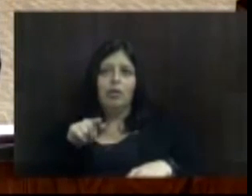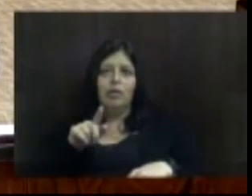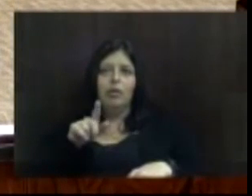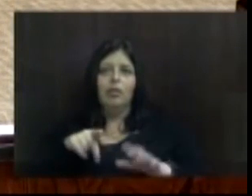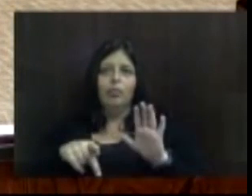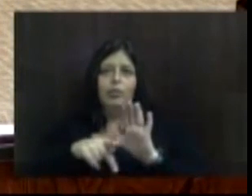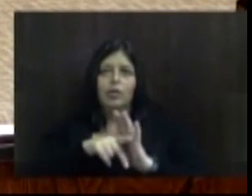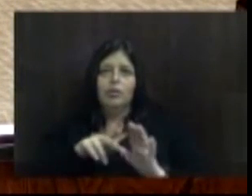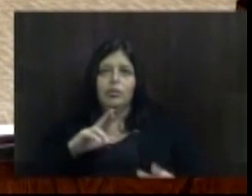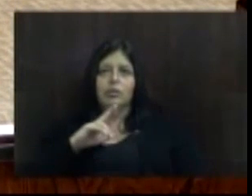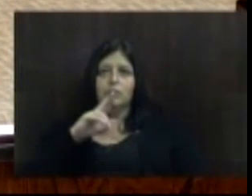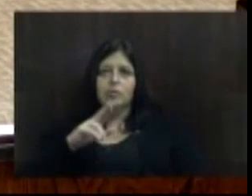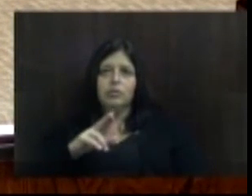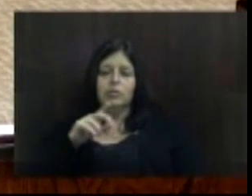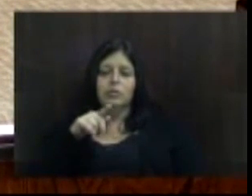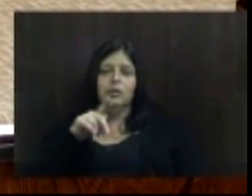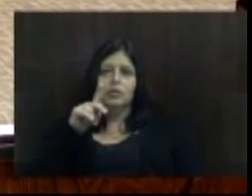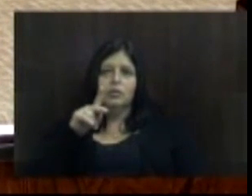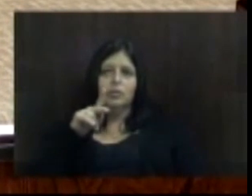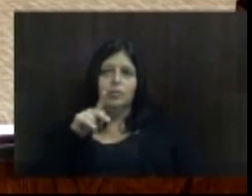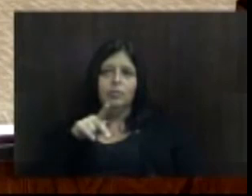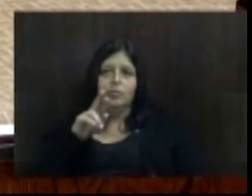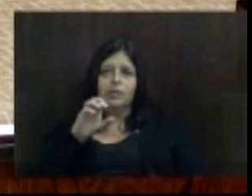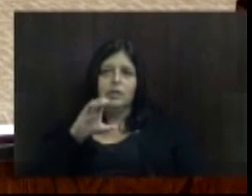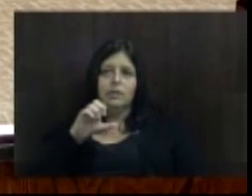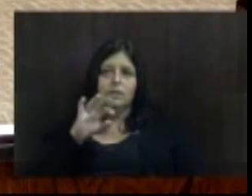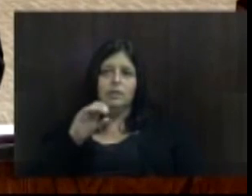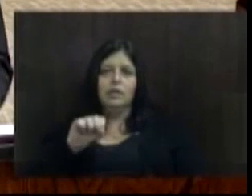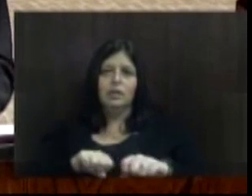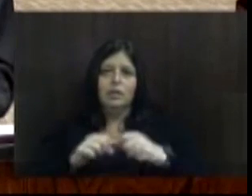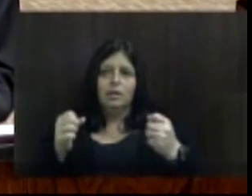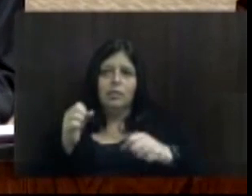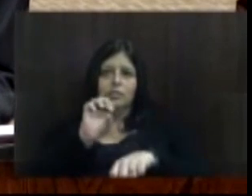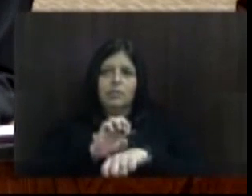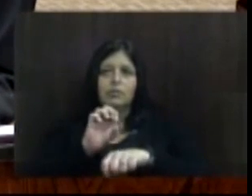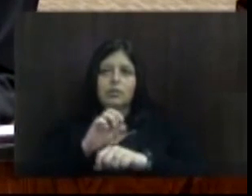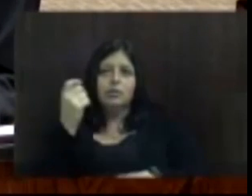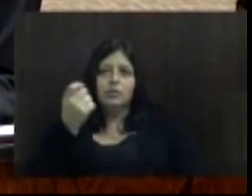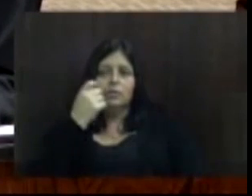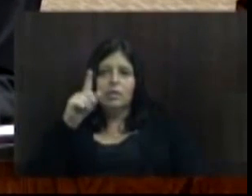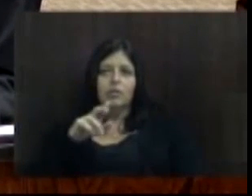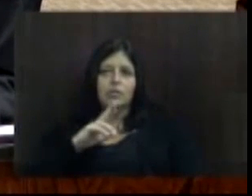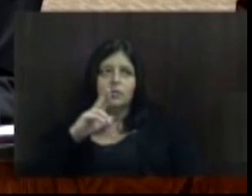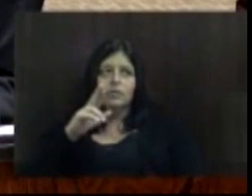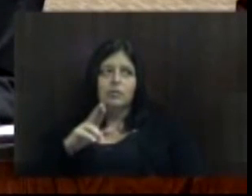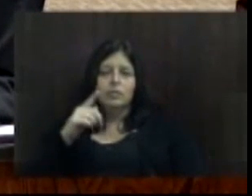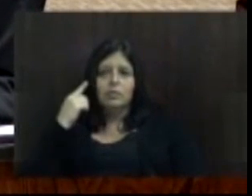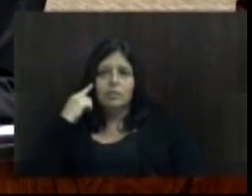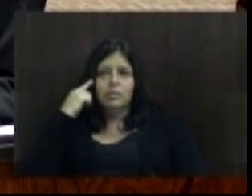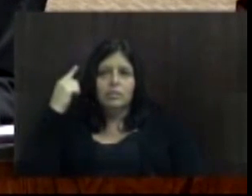é o próprio resultado desses preceitos a quebra do Estado do Rio Grande do Sul é o resultado dessas